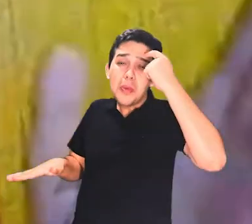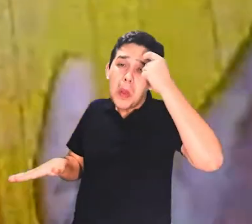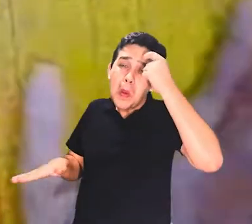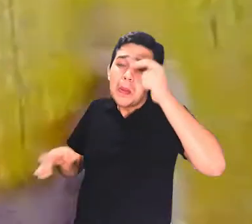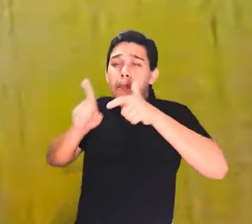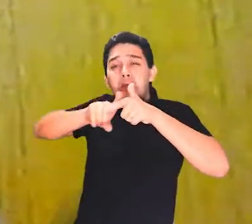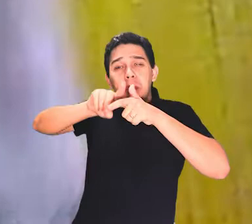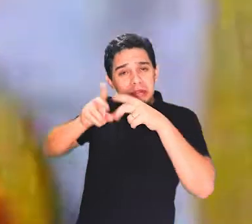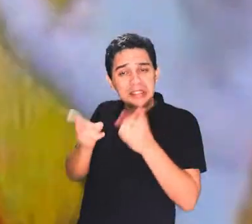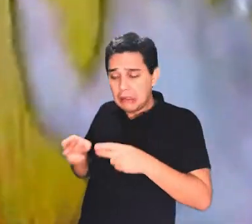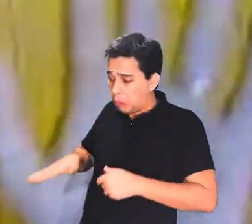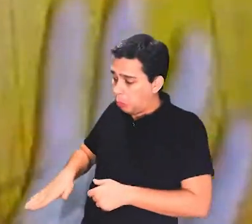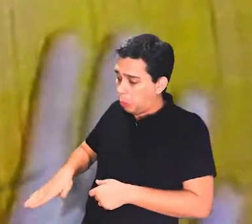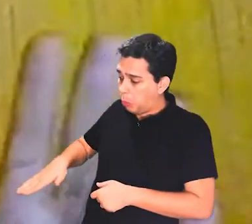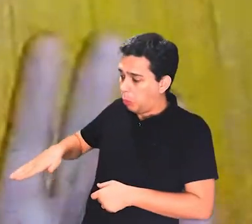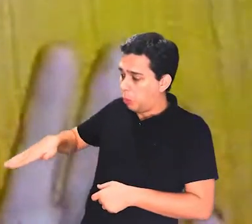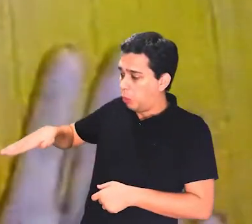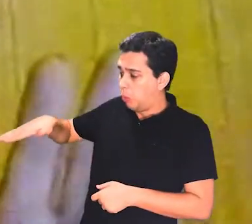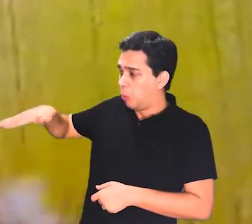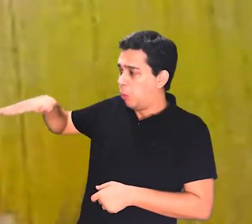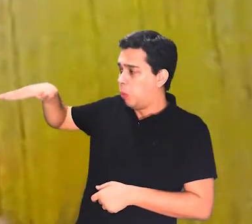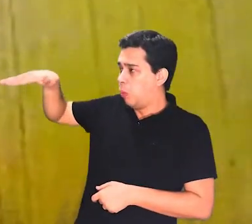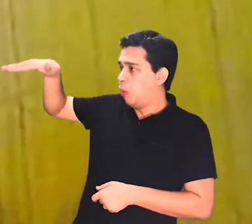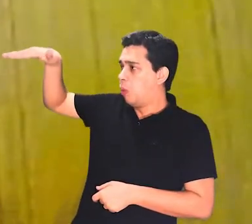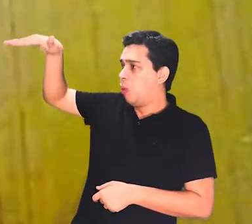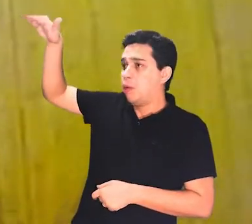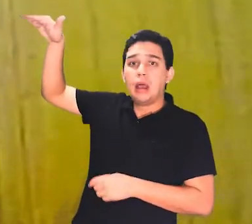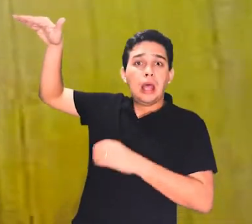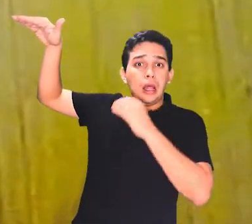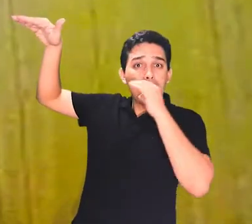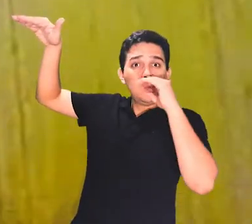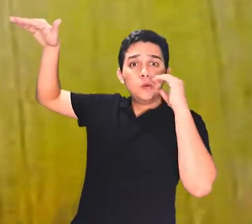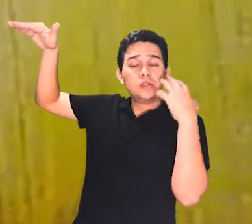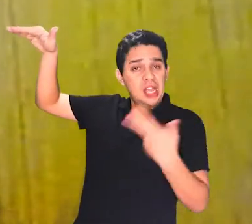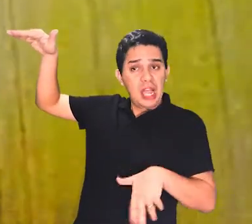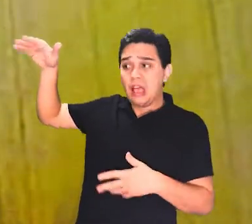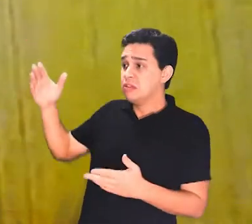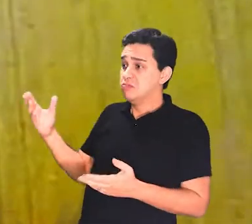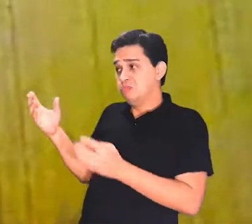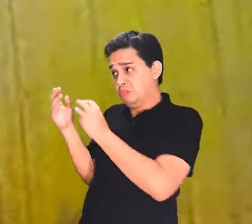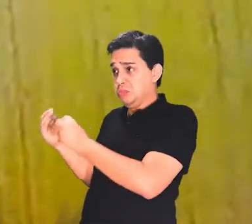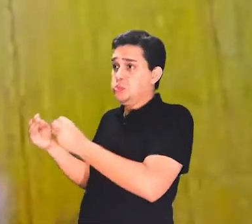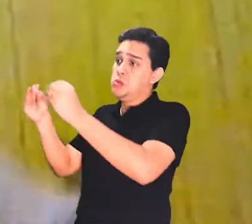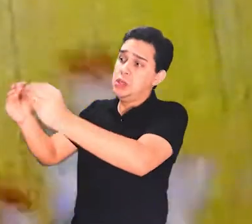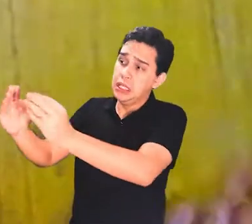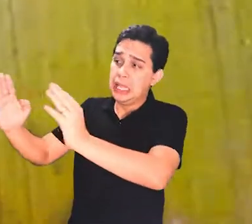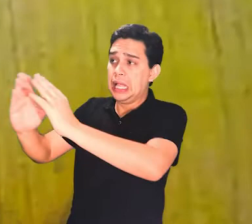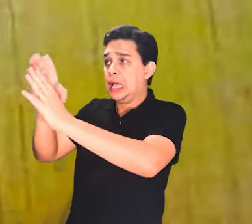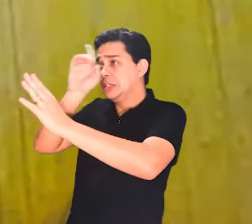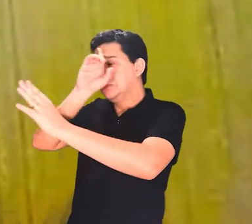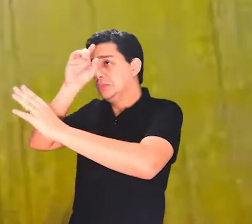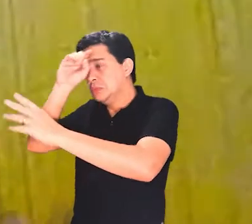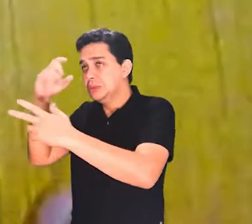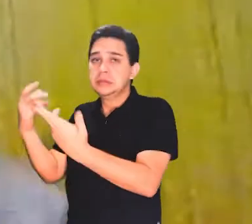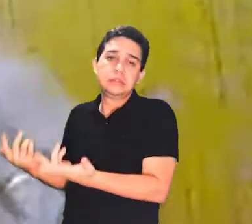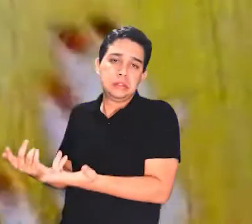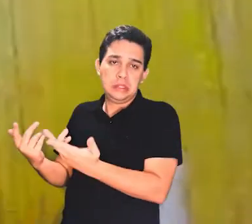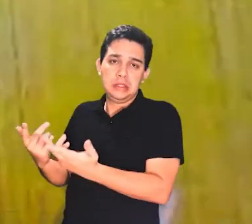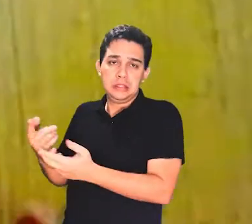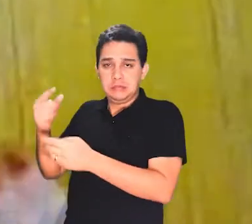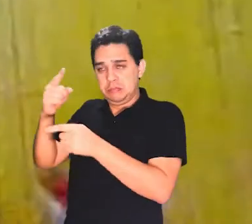e simplesmente são colocadas nesses abrigões de pessoas com deficiência, onde passam o resto das suas vidas, sem o reforço da